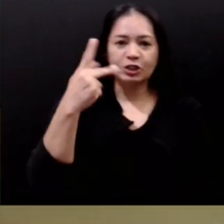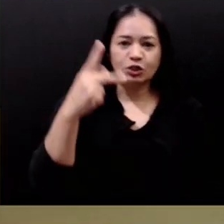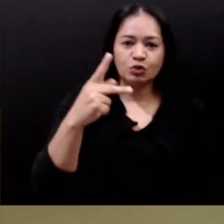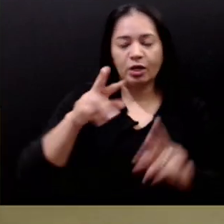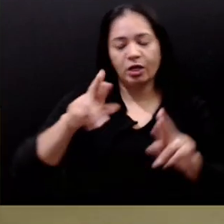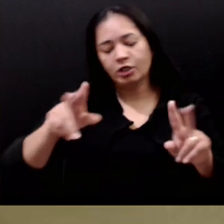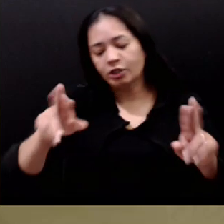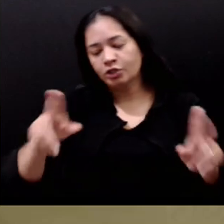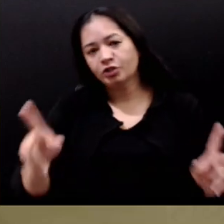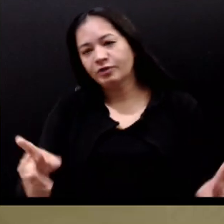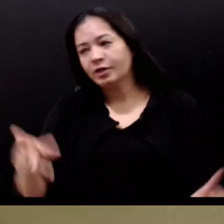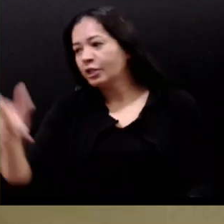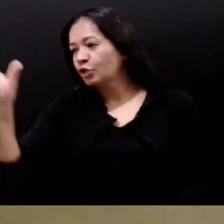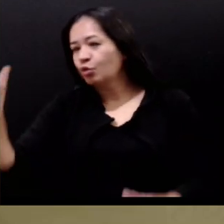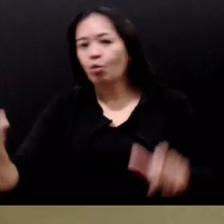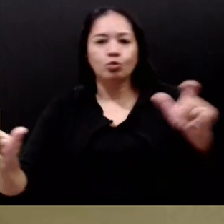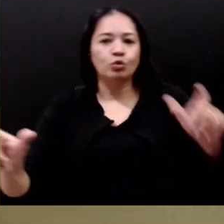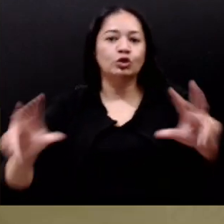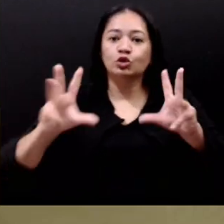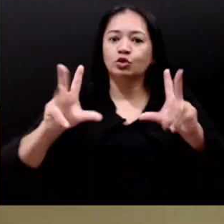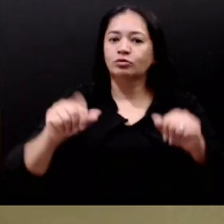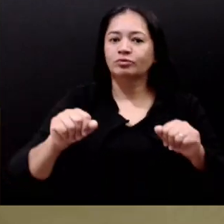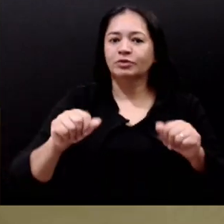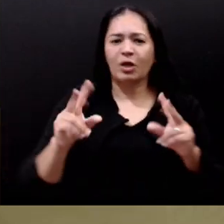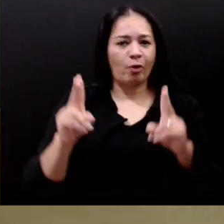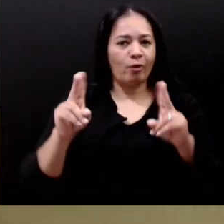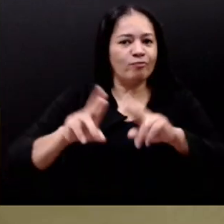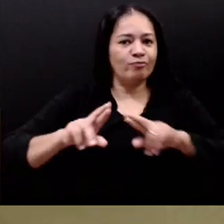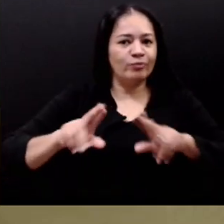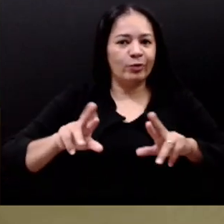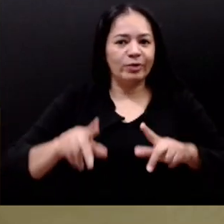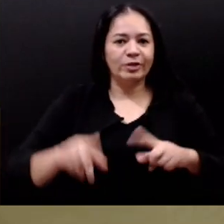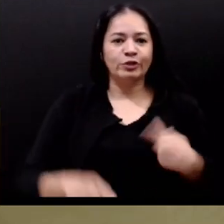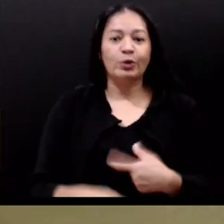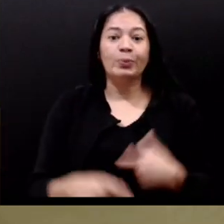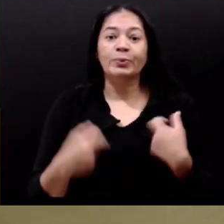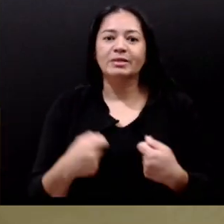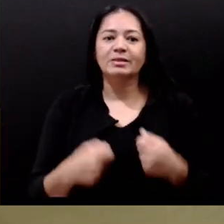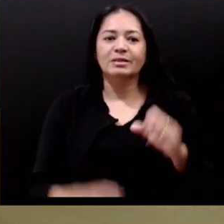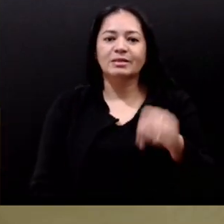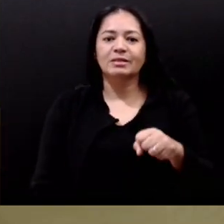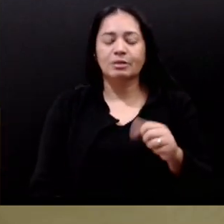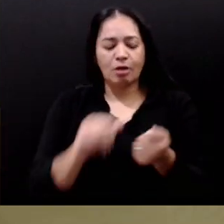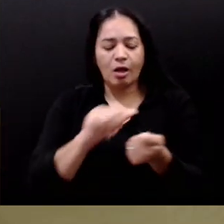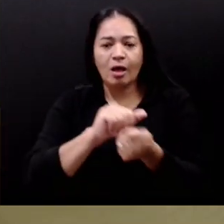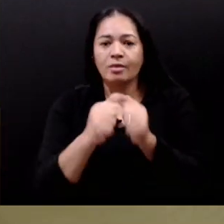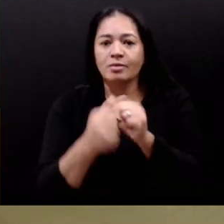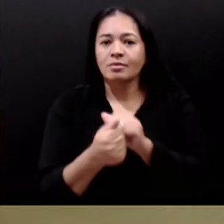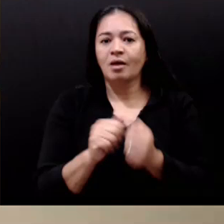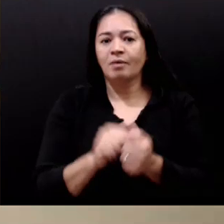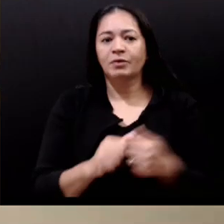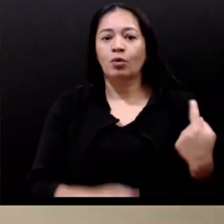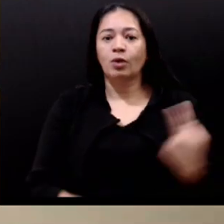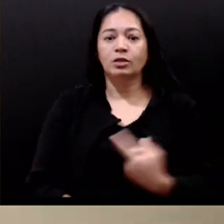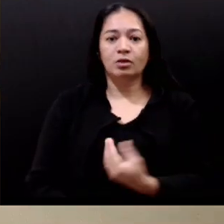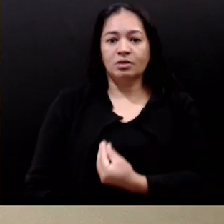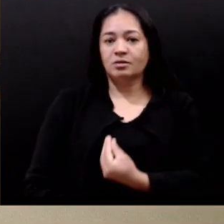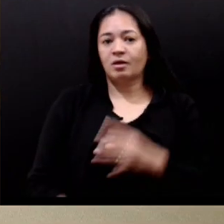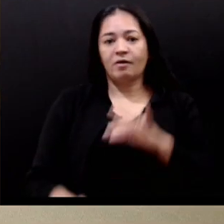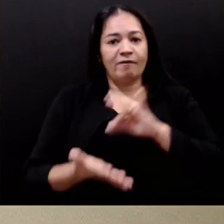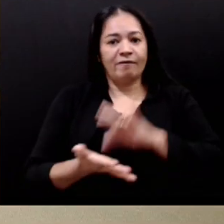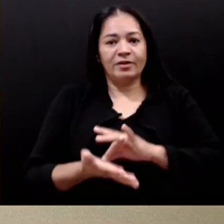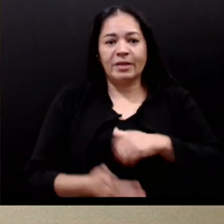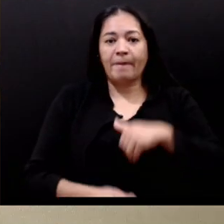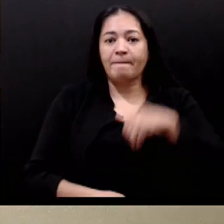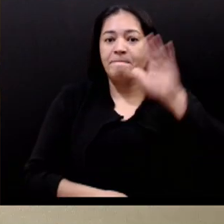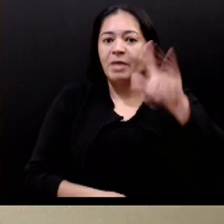colega e assim vai. E a gente precisa, assim, nos adaptar com a Sim. nossa realidade, Quanto né. Exato. mais você quebrar a ilusão de